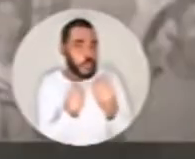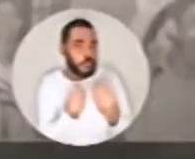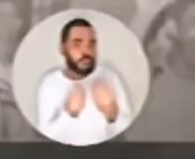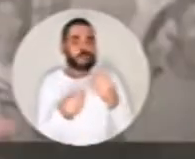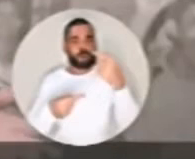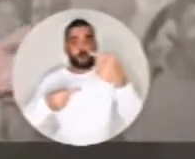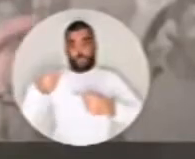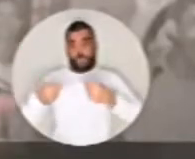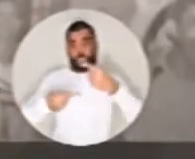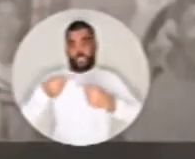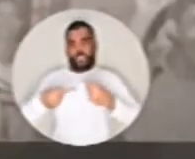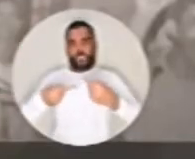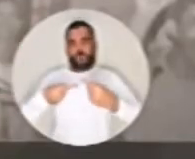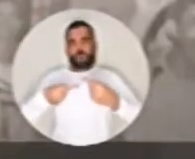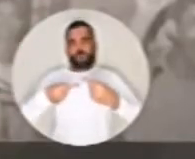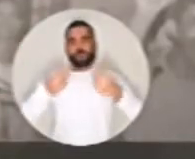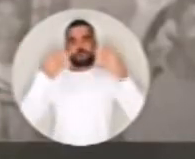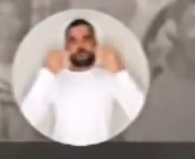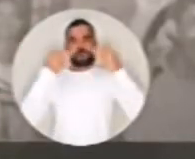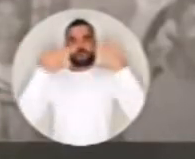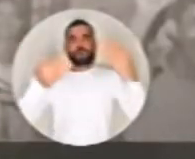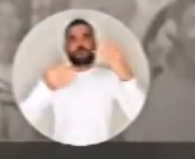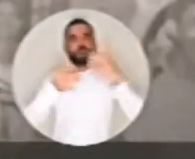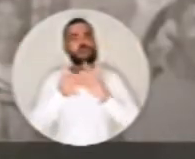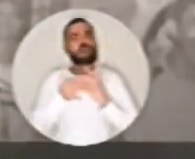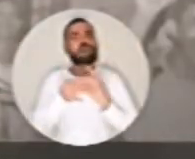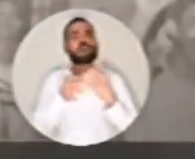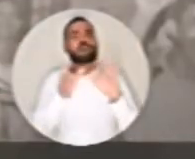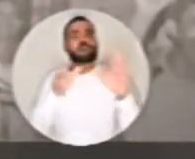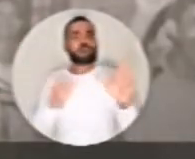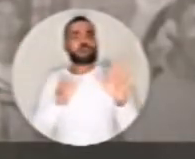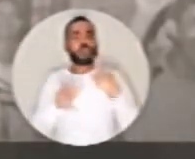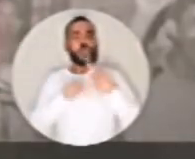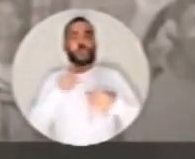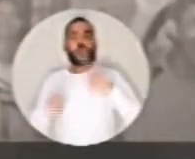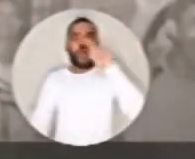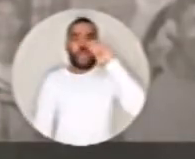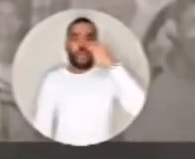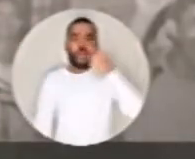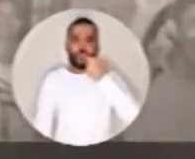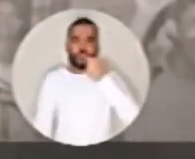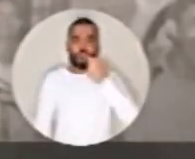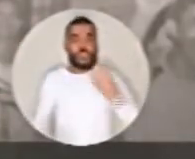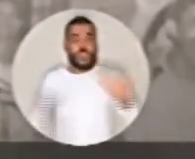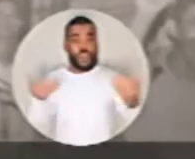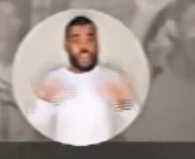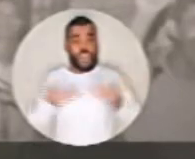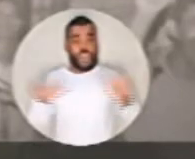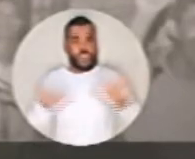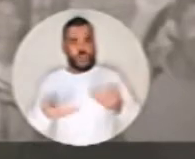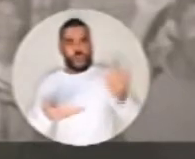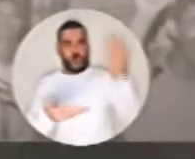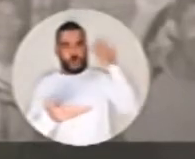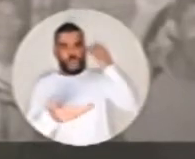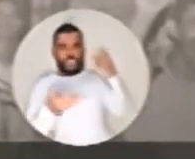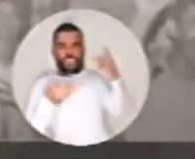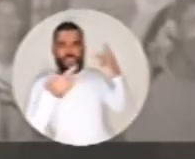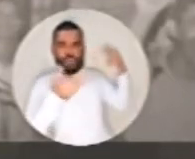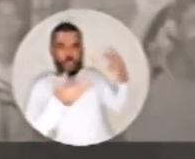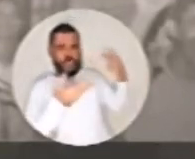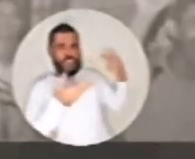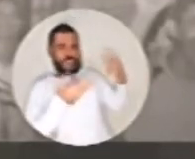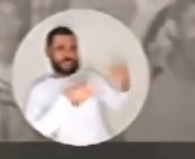Aracaju. Agora, da mesma forma como ocorreu no passado, é possível ver todo o sistema se juntando para evitar a